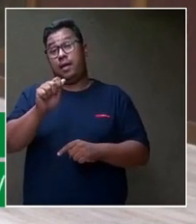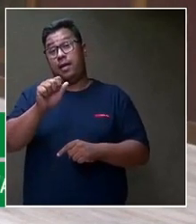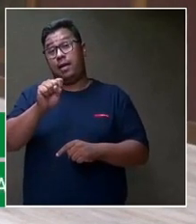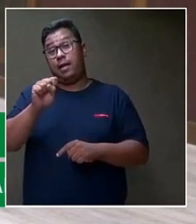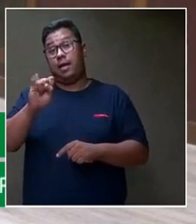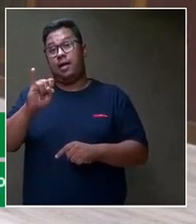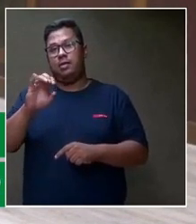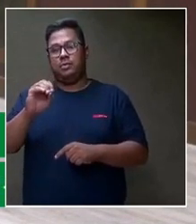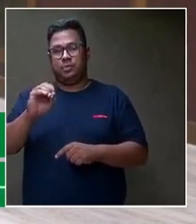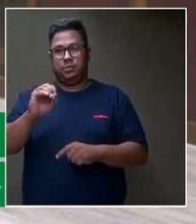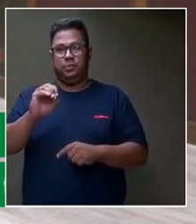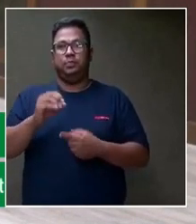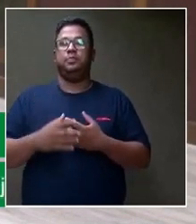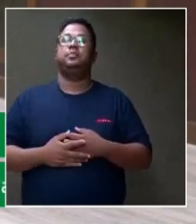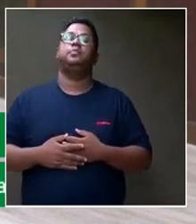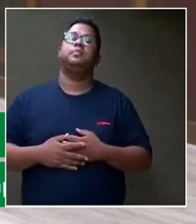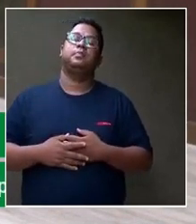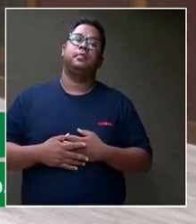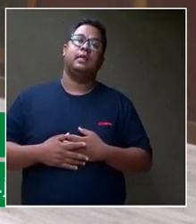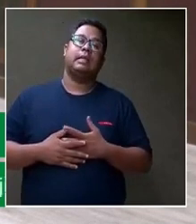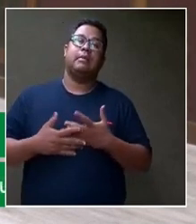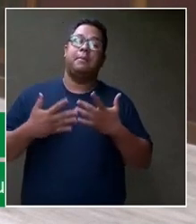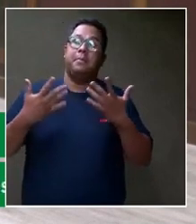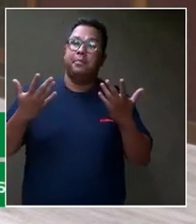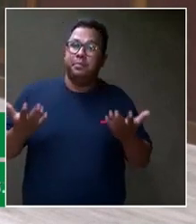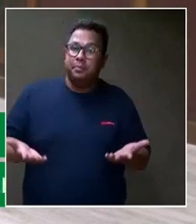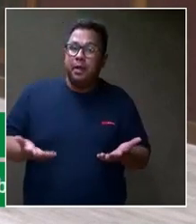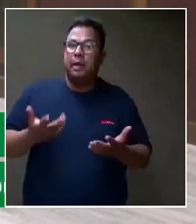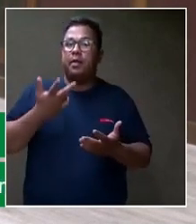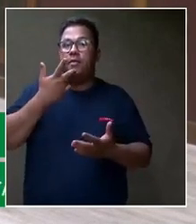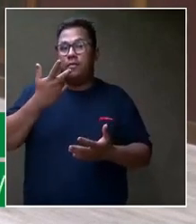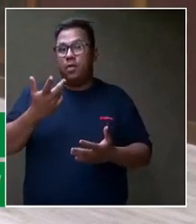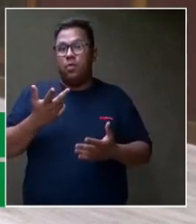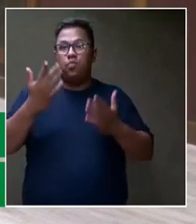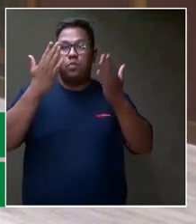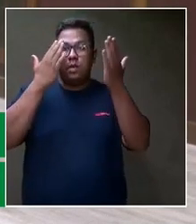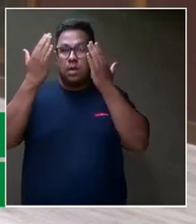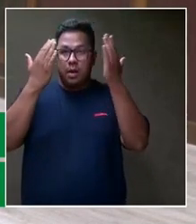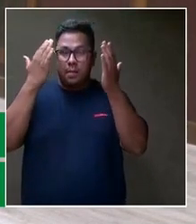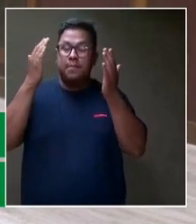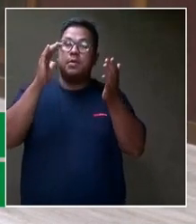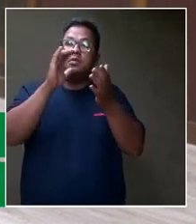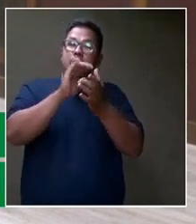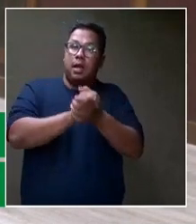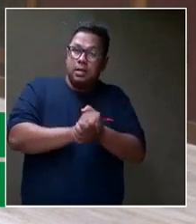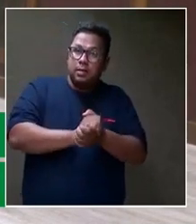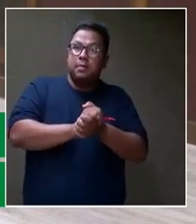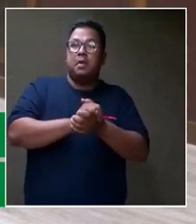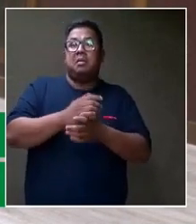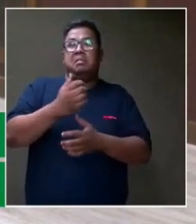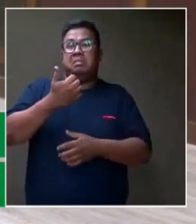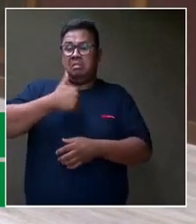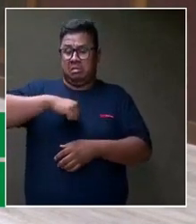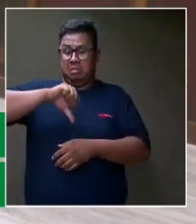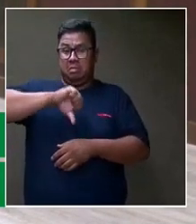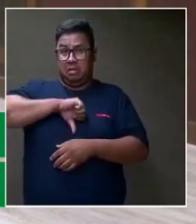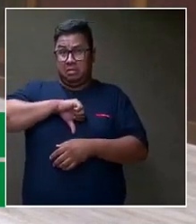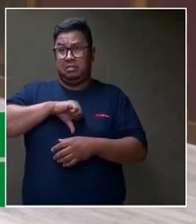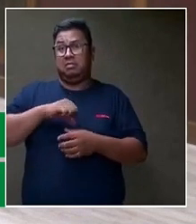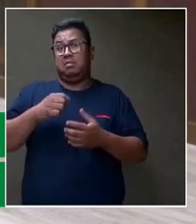era instável, assim. Aí, tanto que ela sugeriu uma terapia de casal, nesse sentido da parte depressiva, nesse